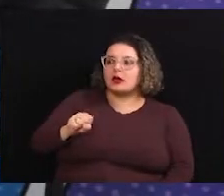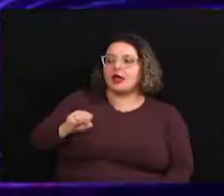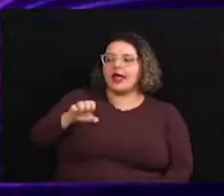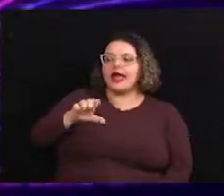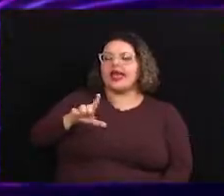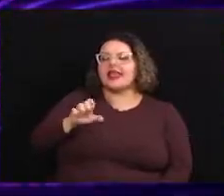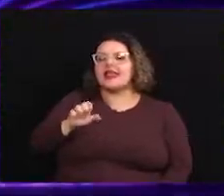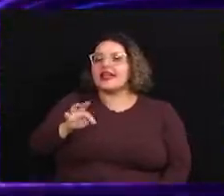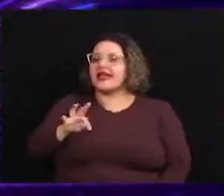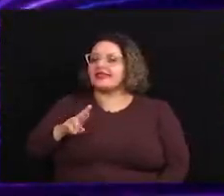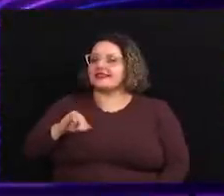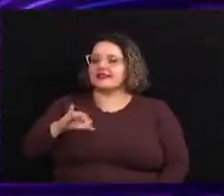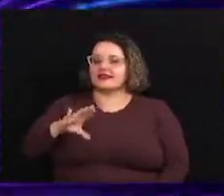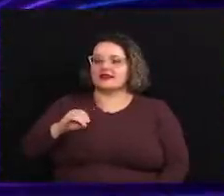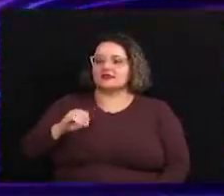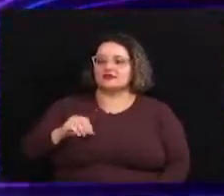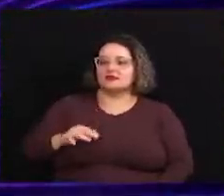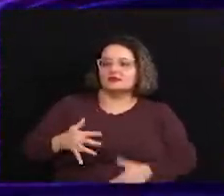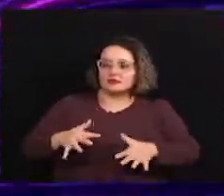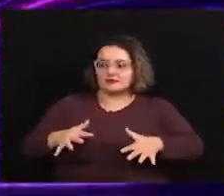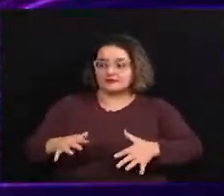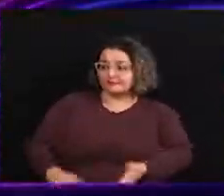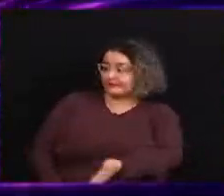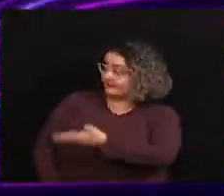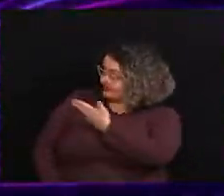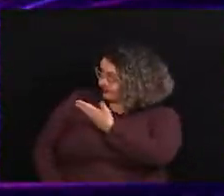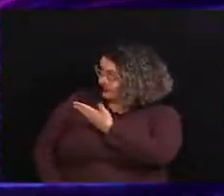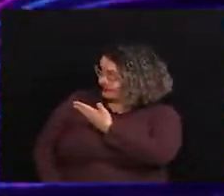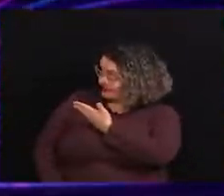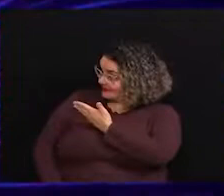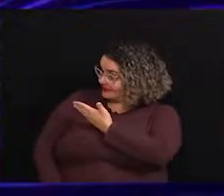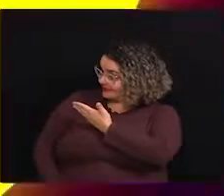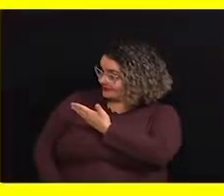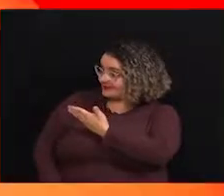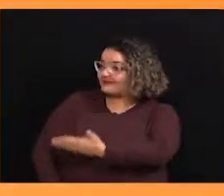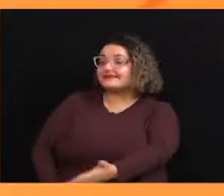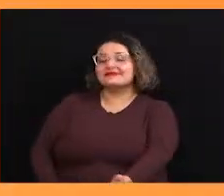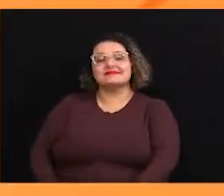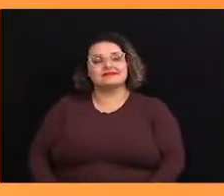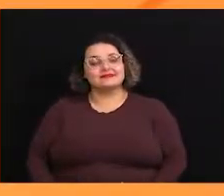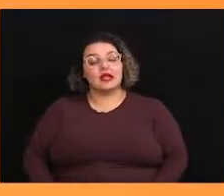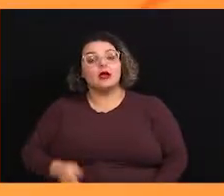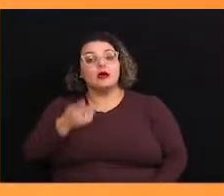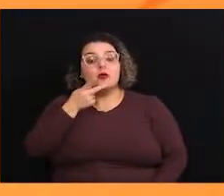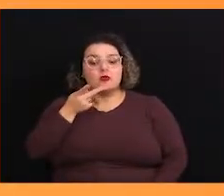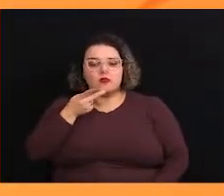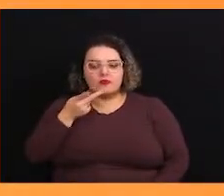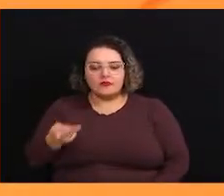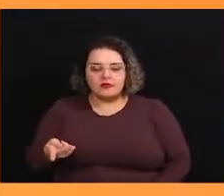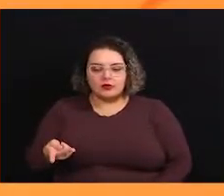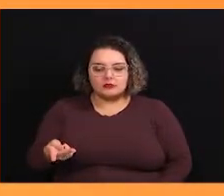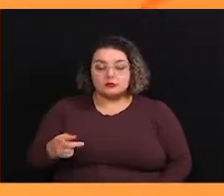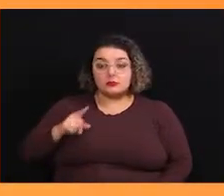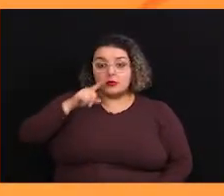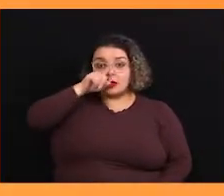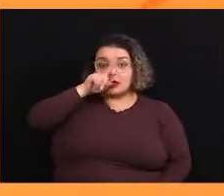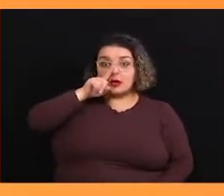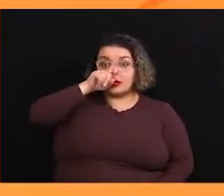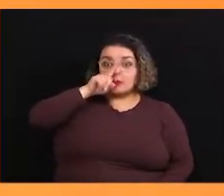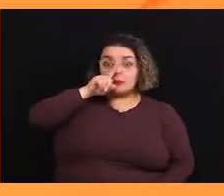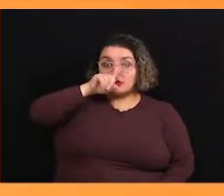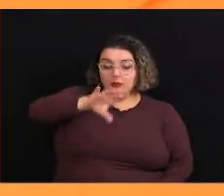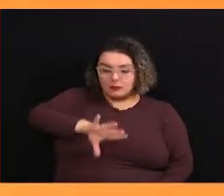até com ele aqui em mãos, para vocês verem o rostinho dele. O Bairro dos Corvos Elétricos conta uma aventura,